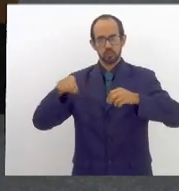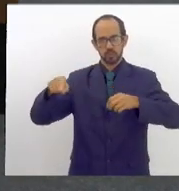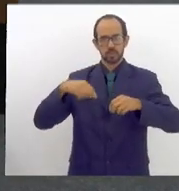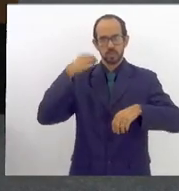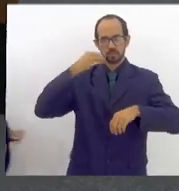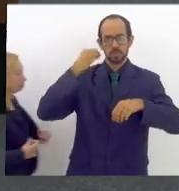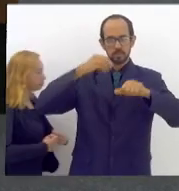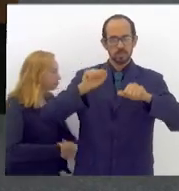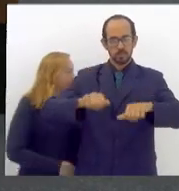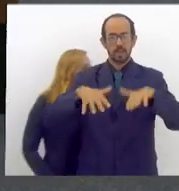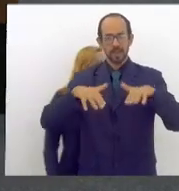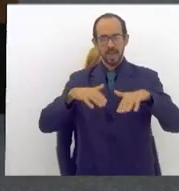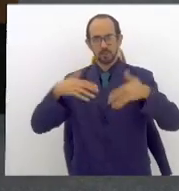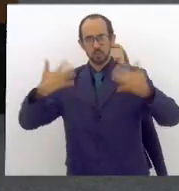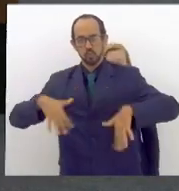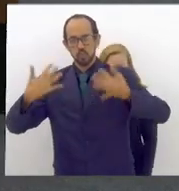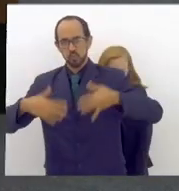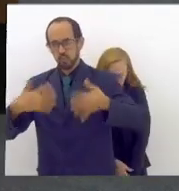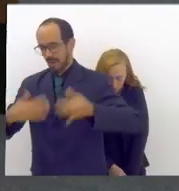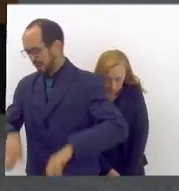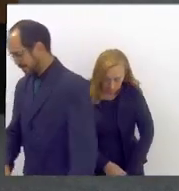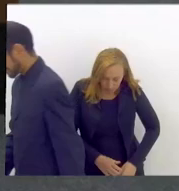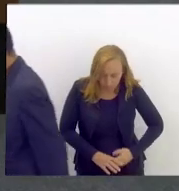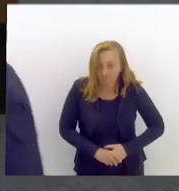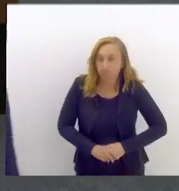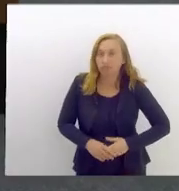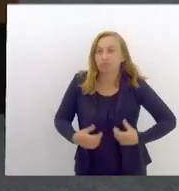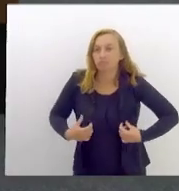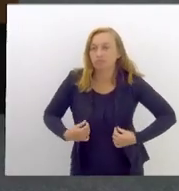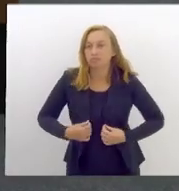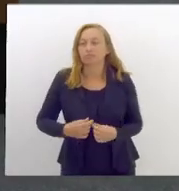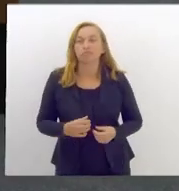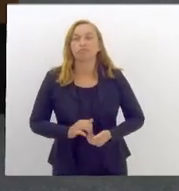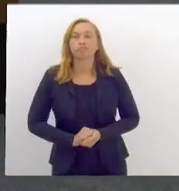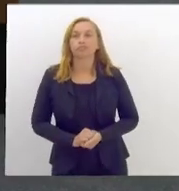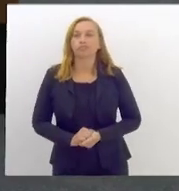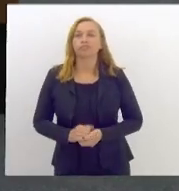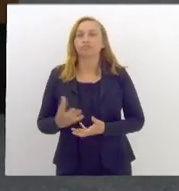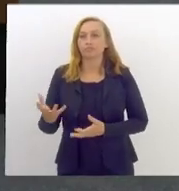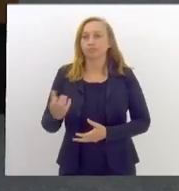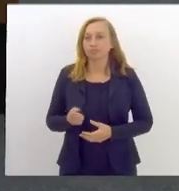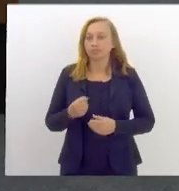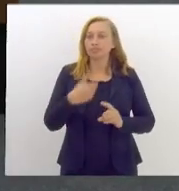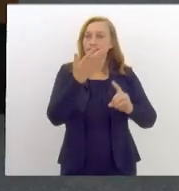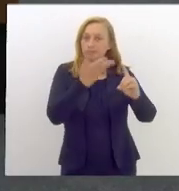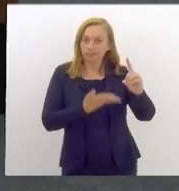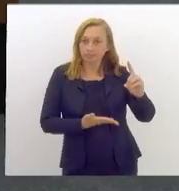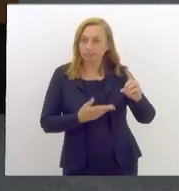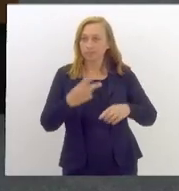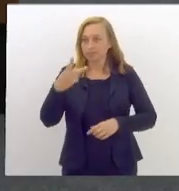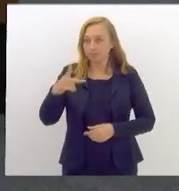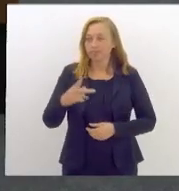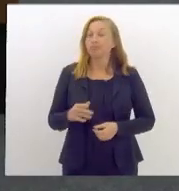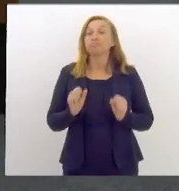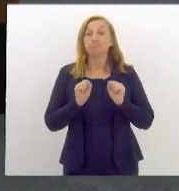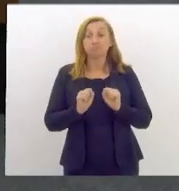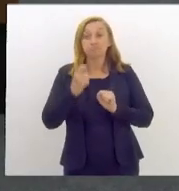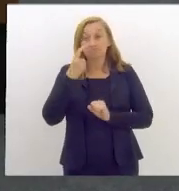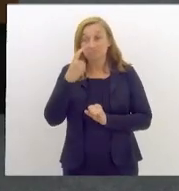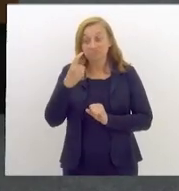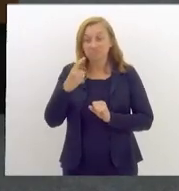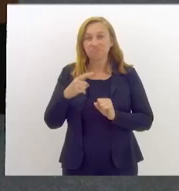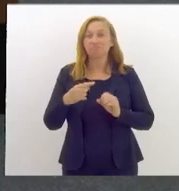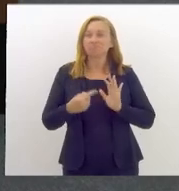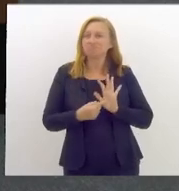plenário quente uma apaziguação que teve que ser feita recebeu as suas homenagens e pode ver com